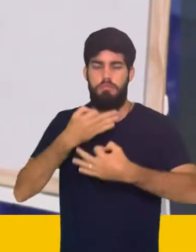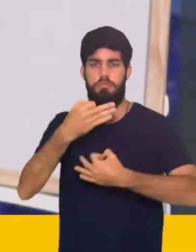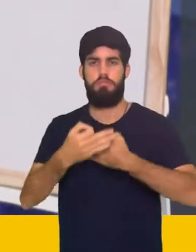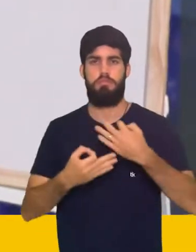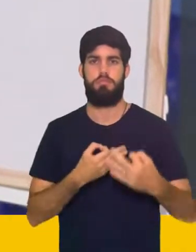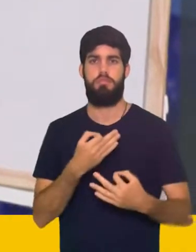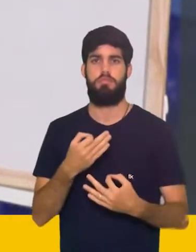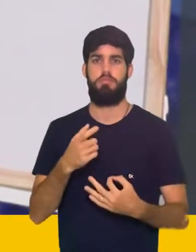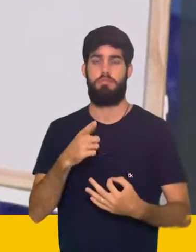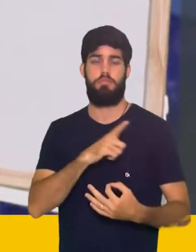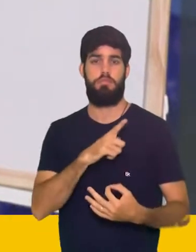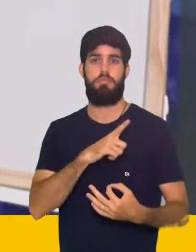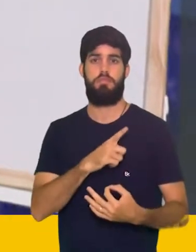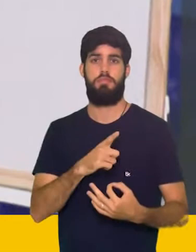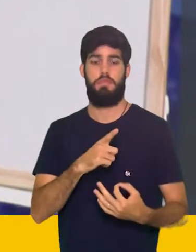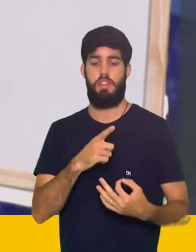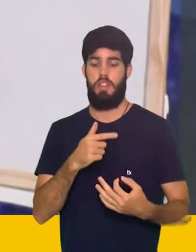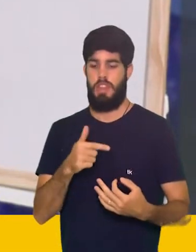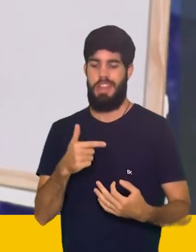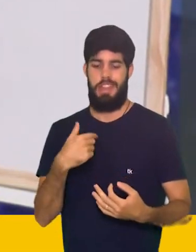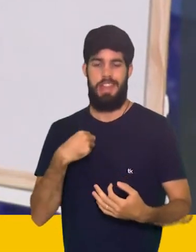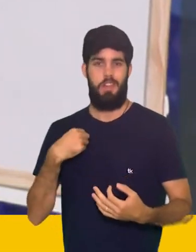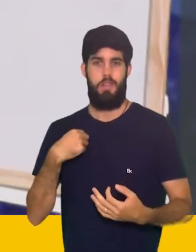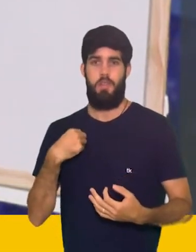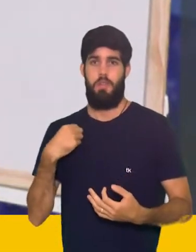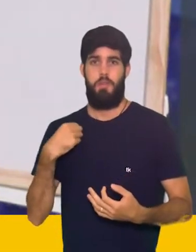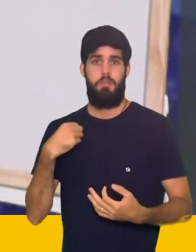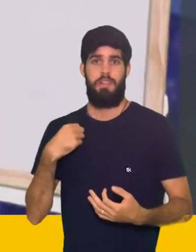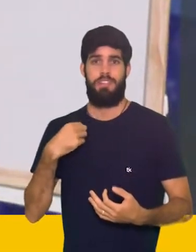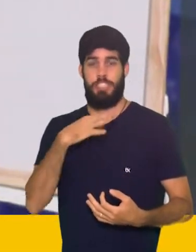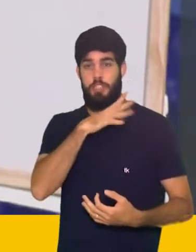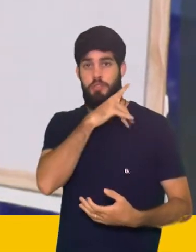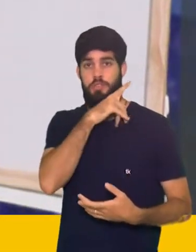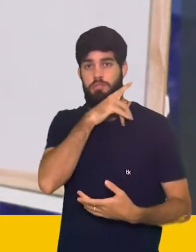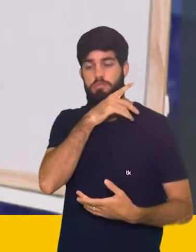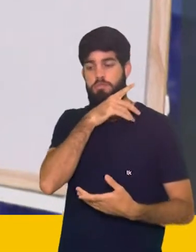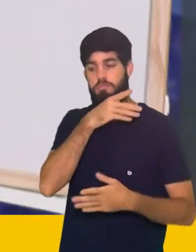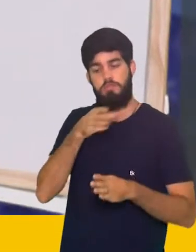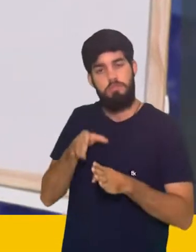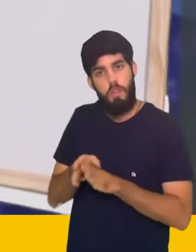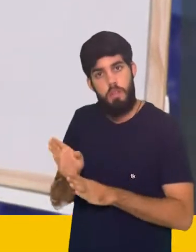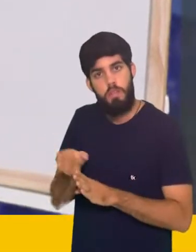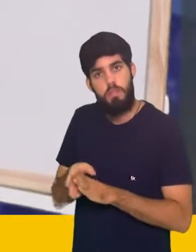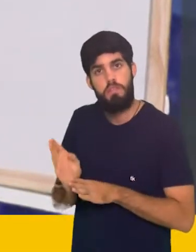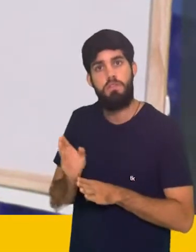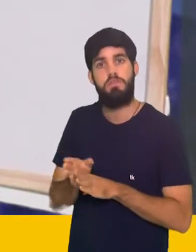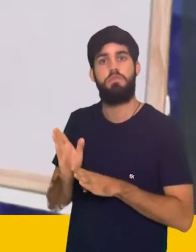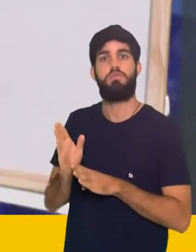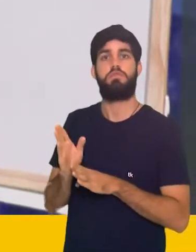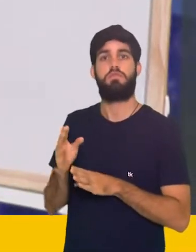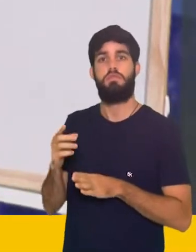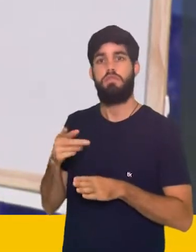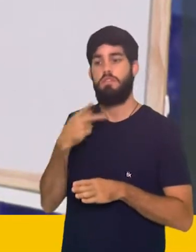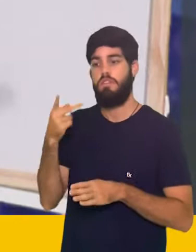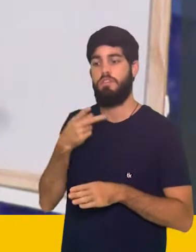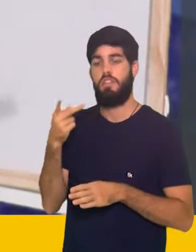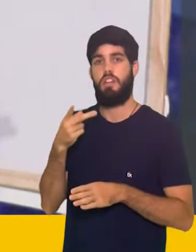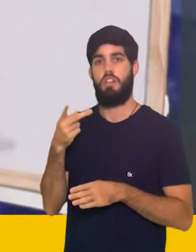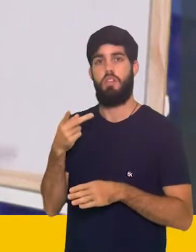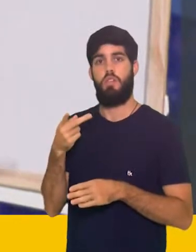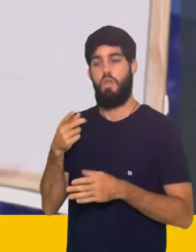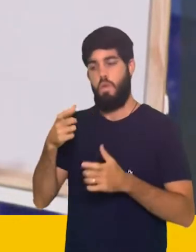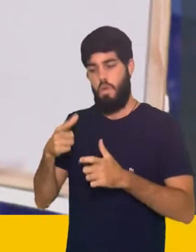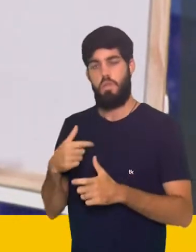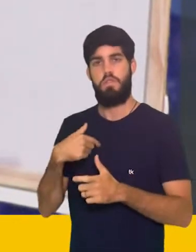a sua tese de que a roupa não estava boa, você me sugeriu uma roupa, me disse onde eu vou comprar e ainda